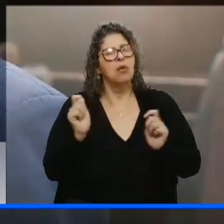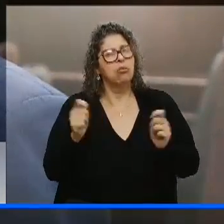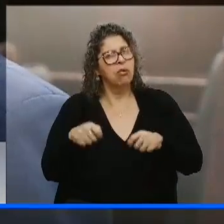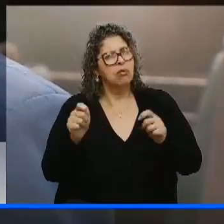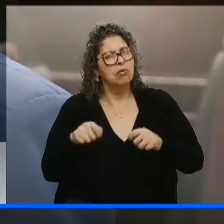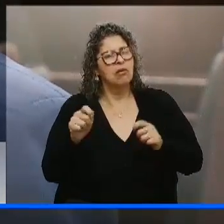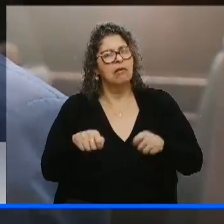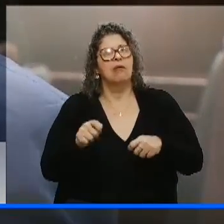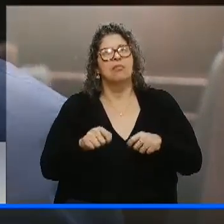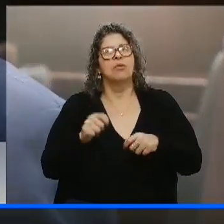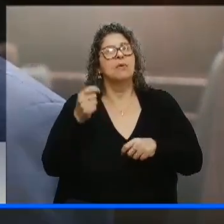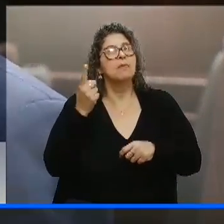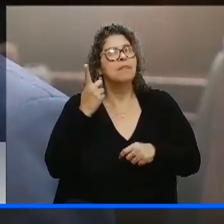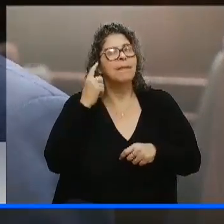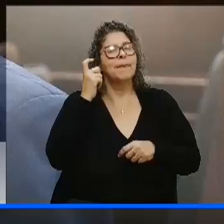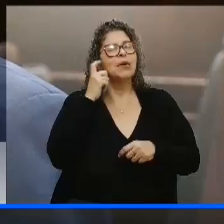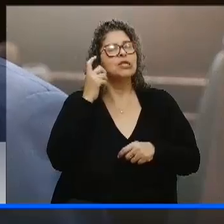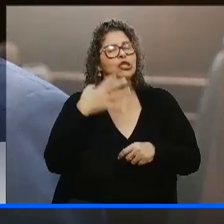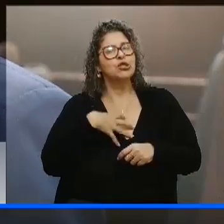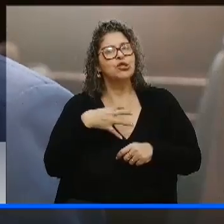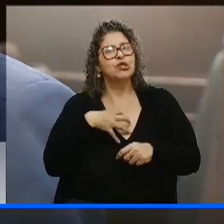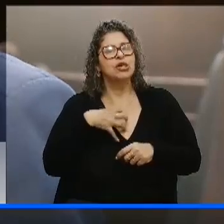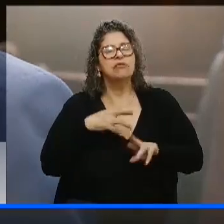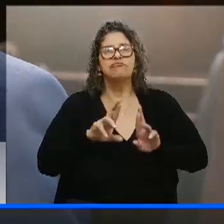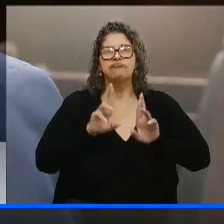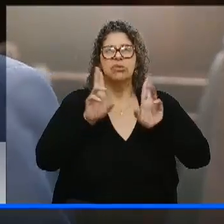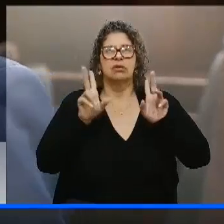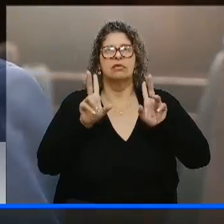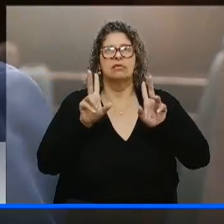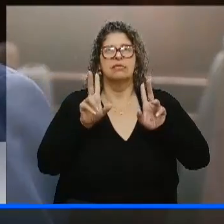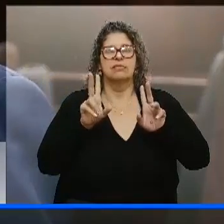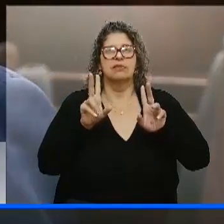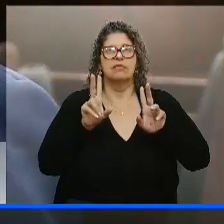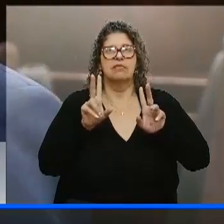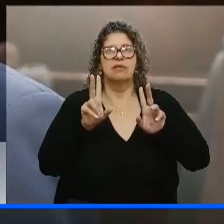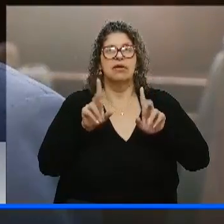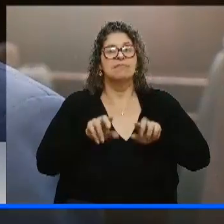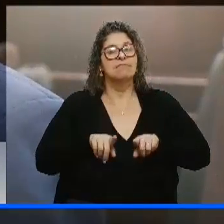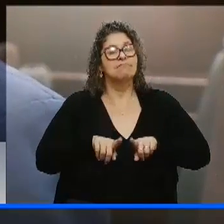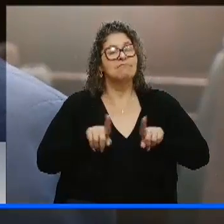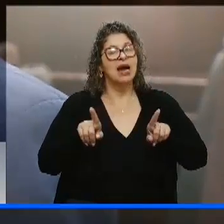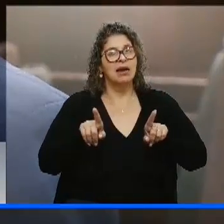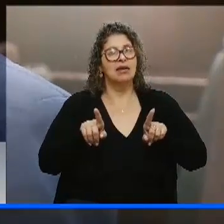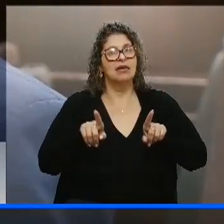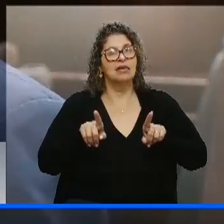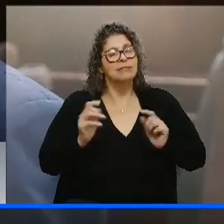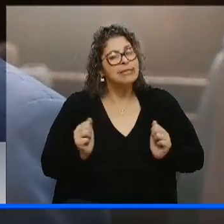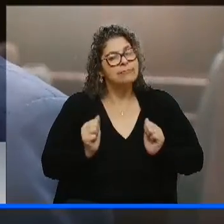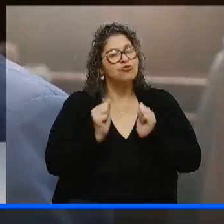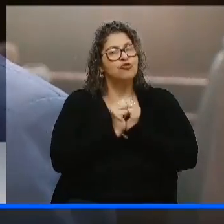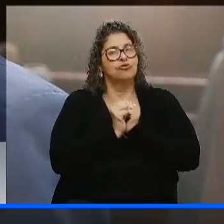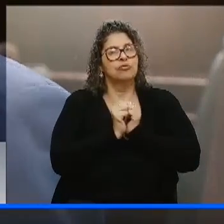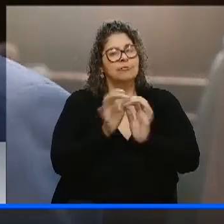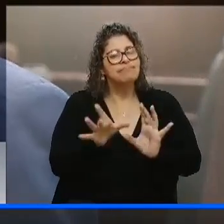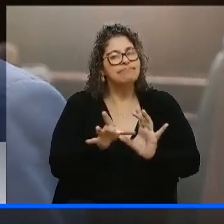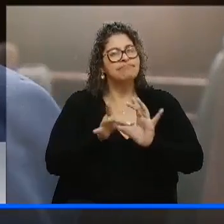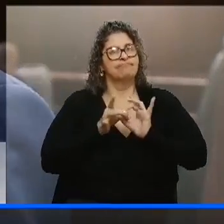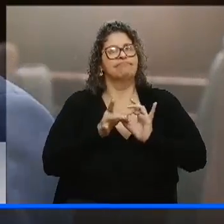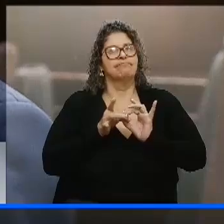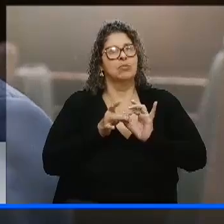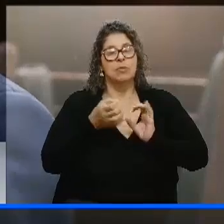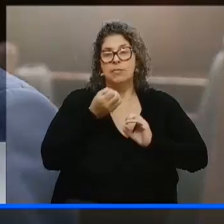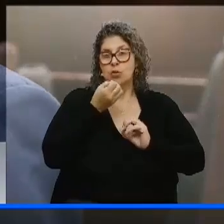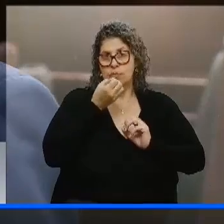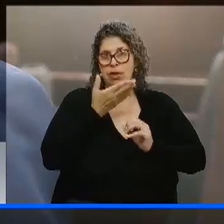até pensar de maneira diferente mas temos que andar juntos juntos pelo